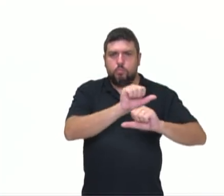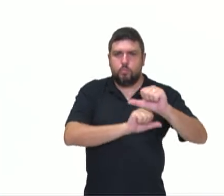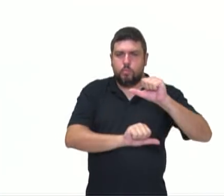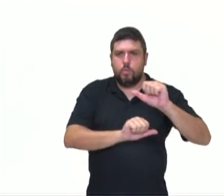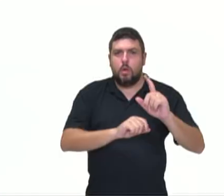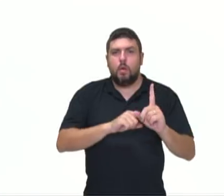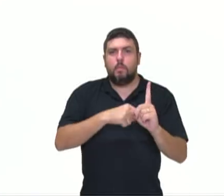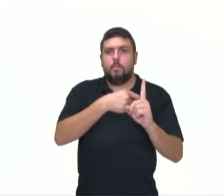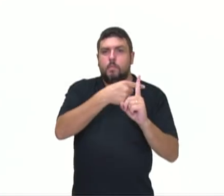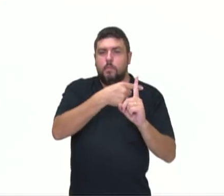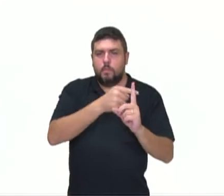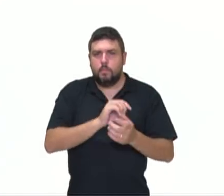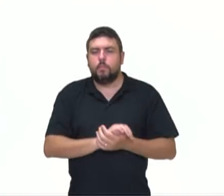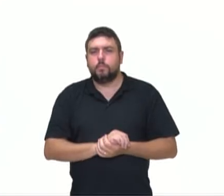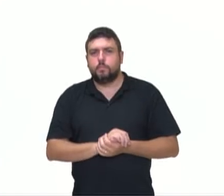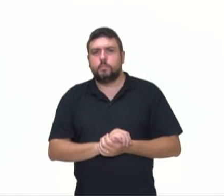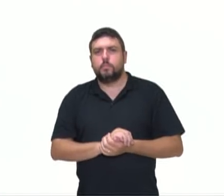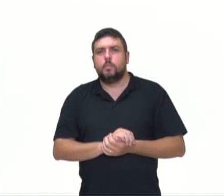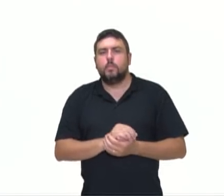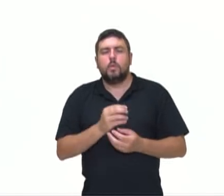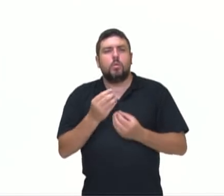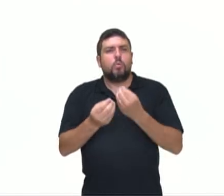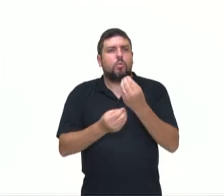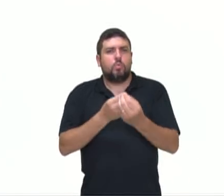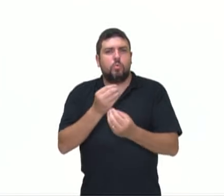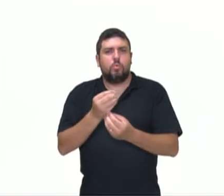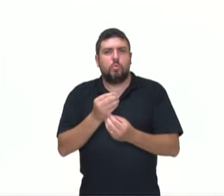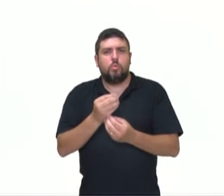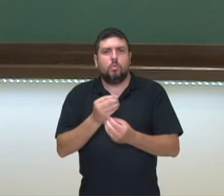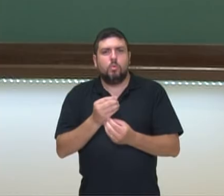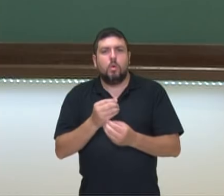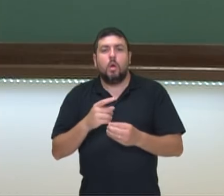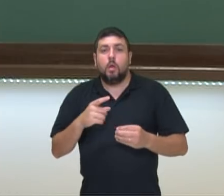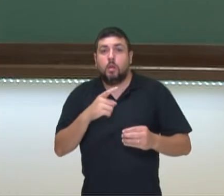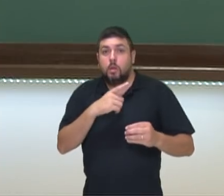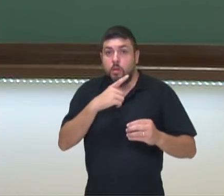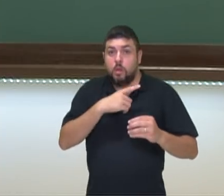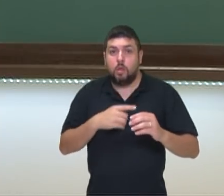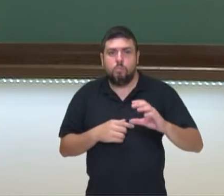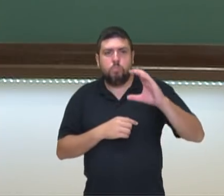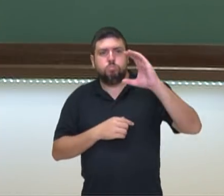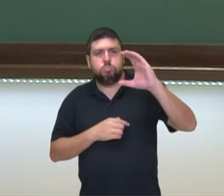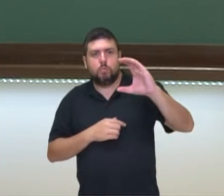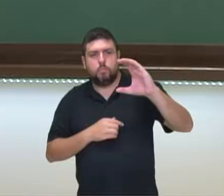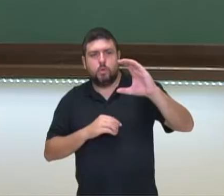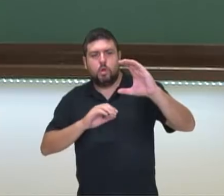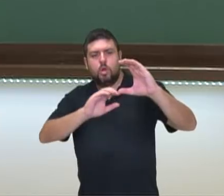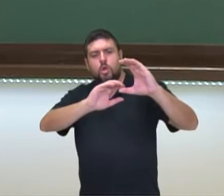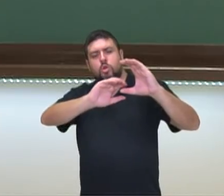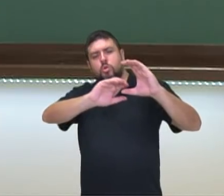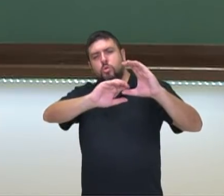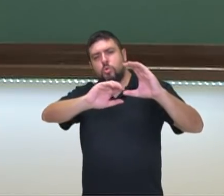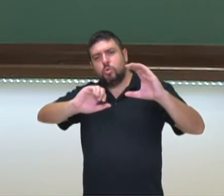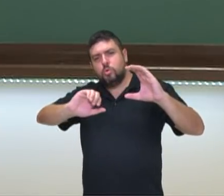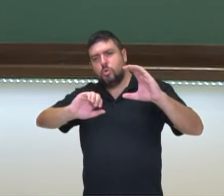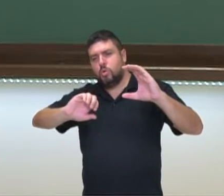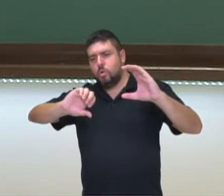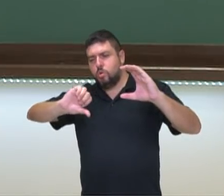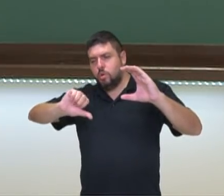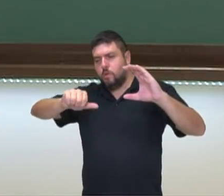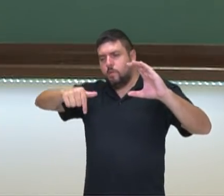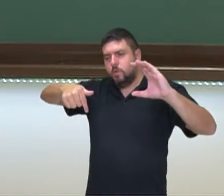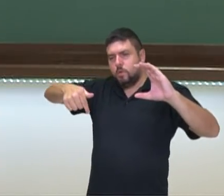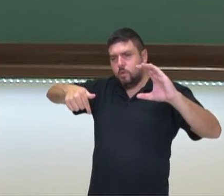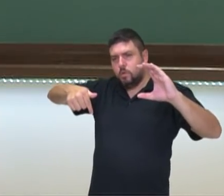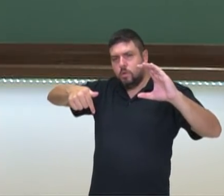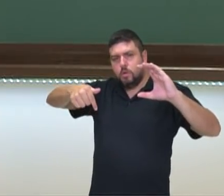aqui, né, eu tenho um tanto, foi tirado 97, sobrou 25. Então, é só fazer o quê? Pegar junto com